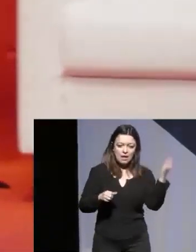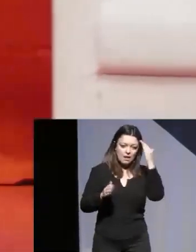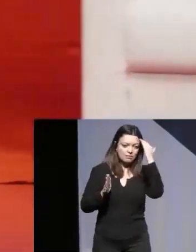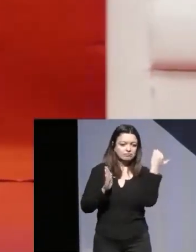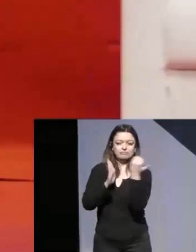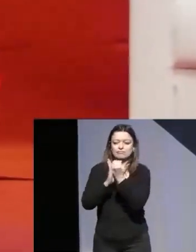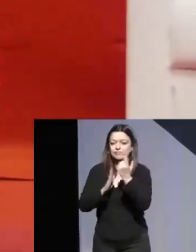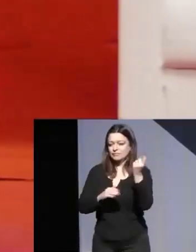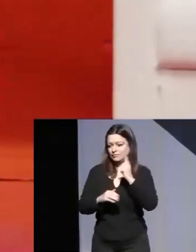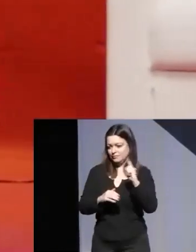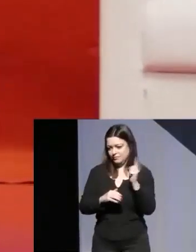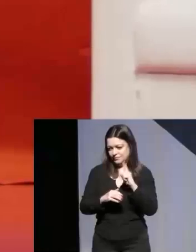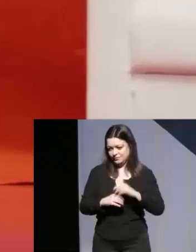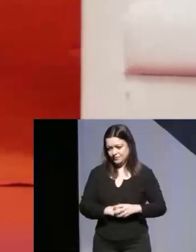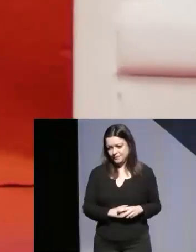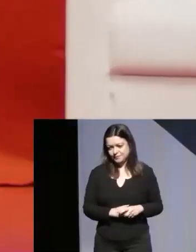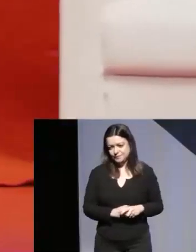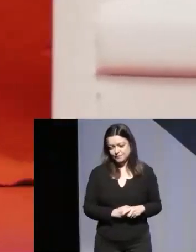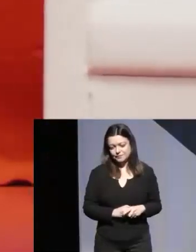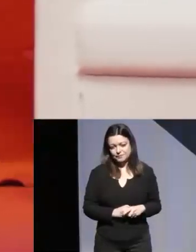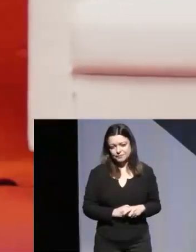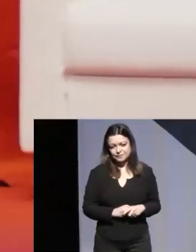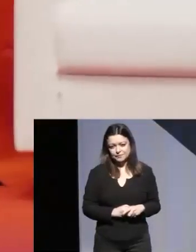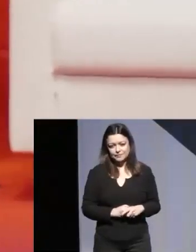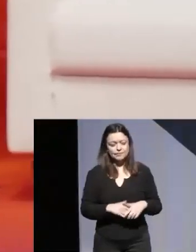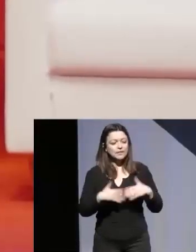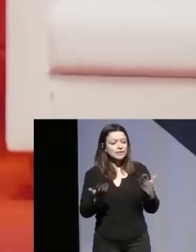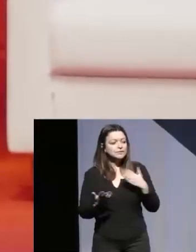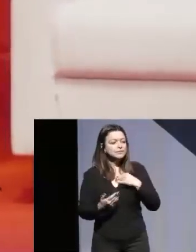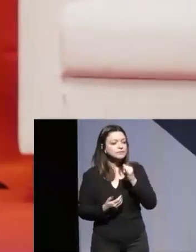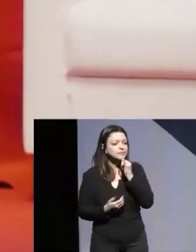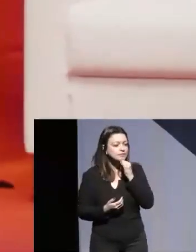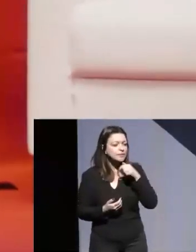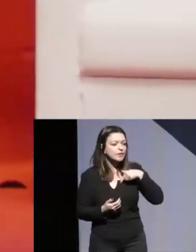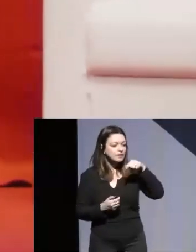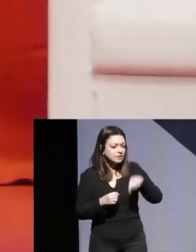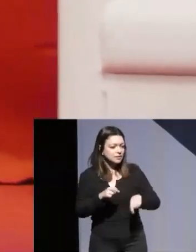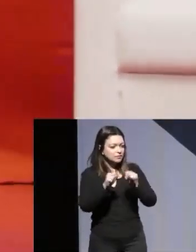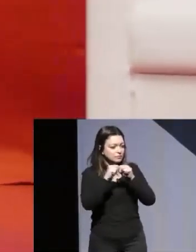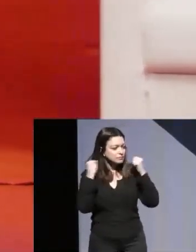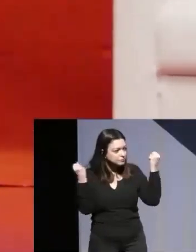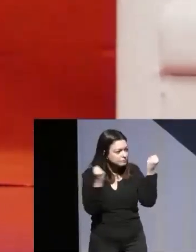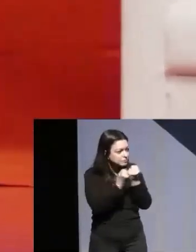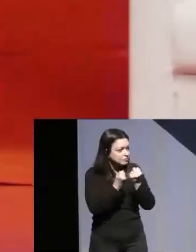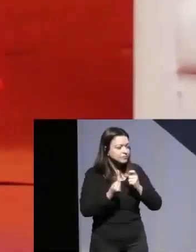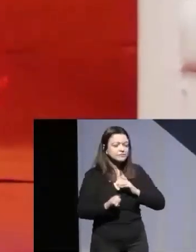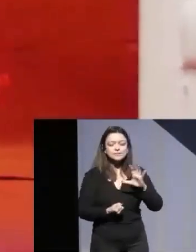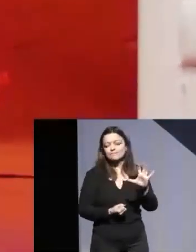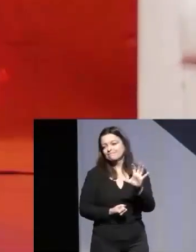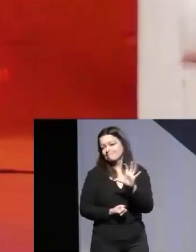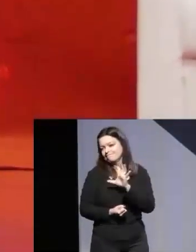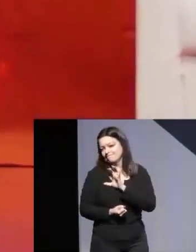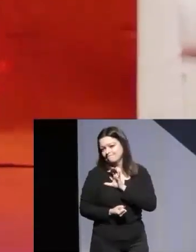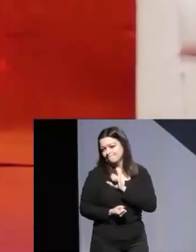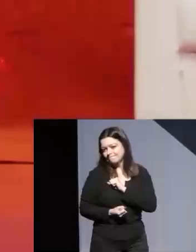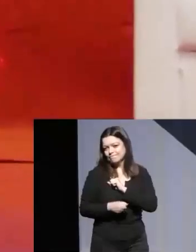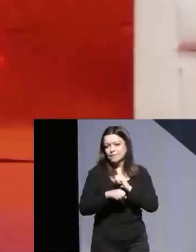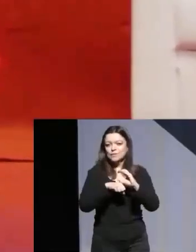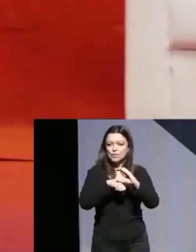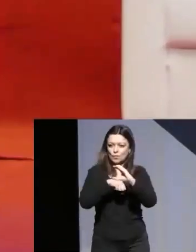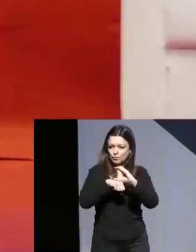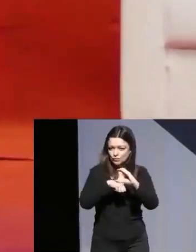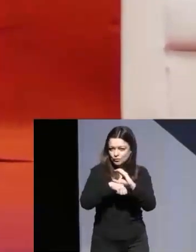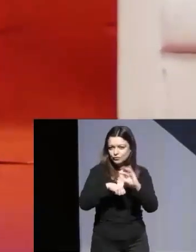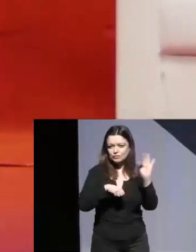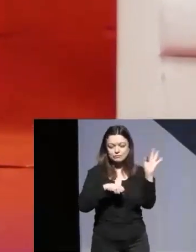sendo esse um simpósio de direito constitucional, eu sou apaixonada por direito constitucional, por tributário também, naturalmente,